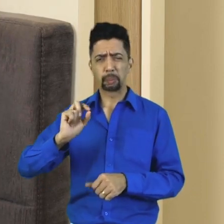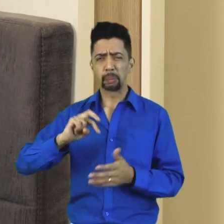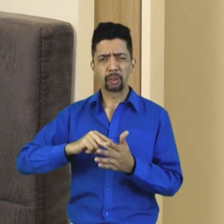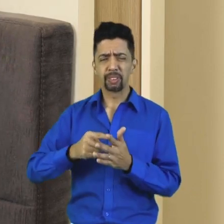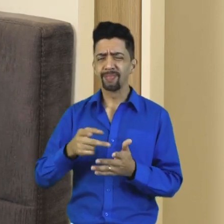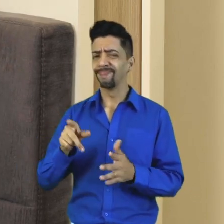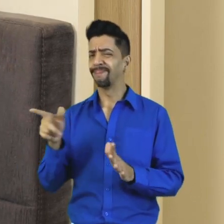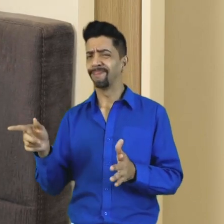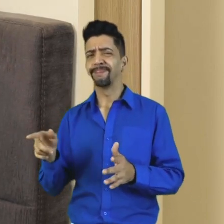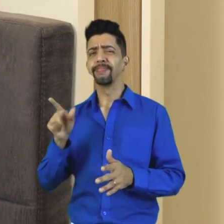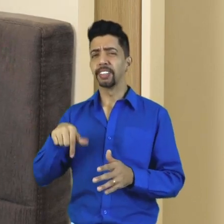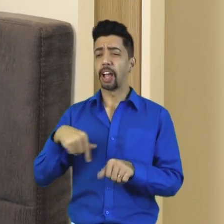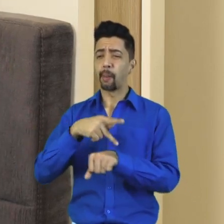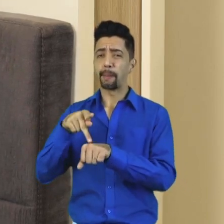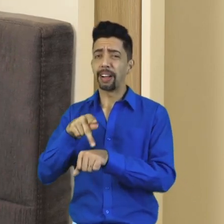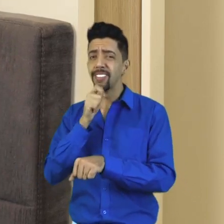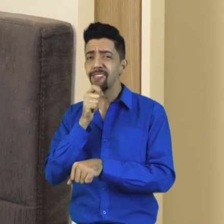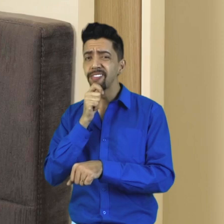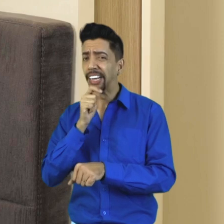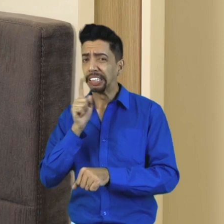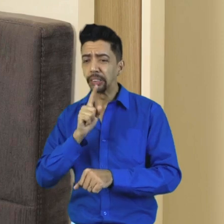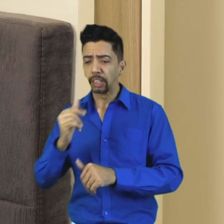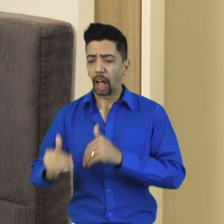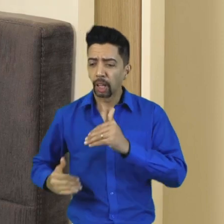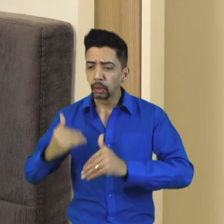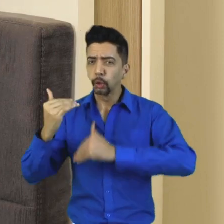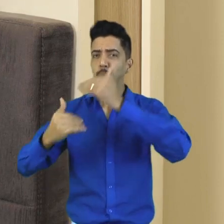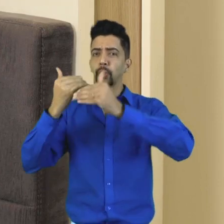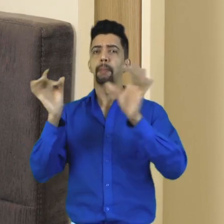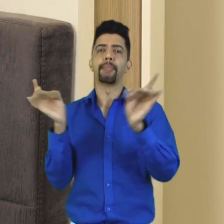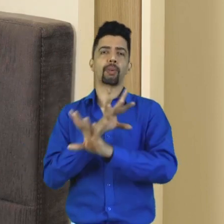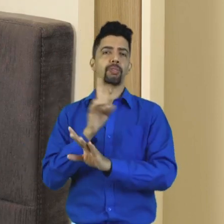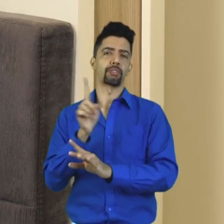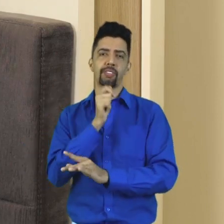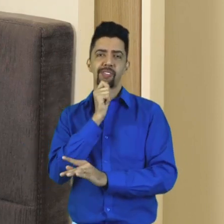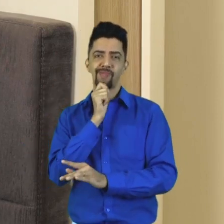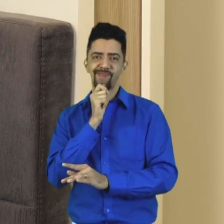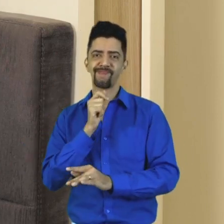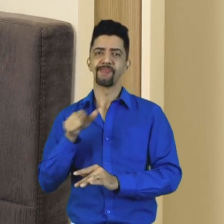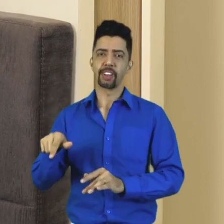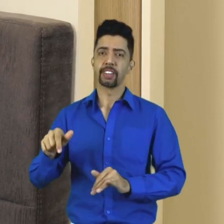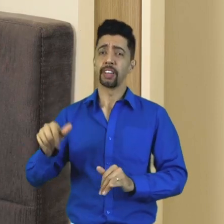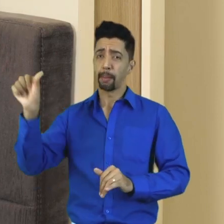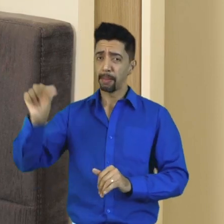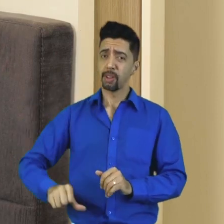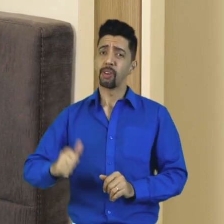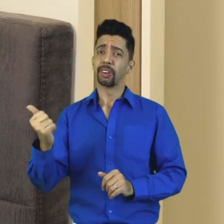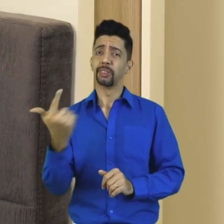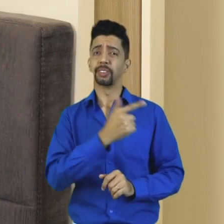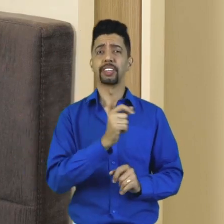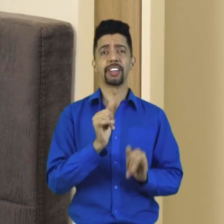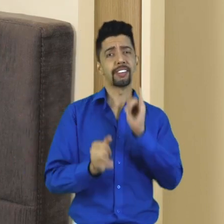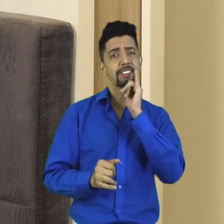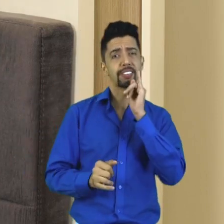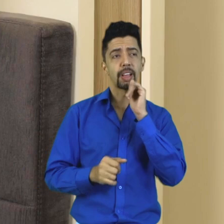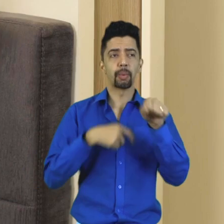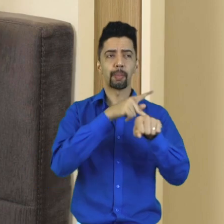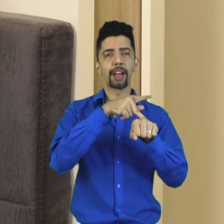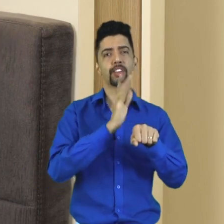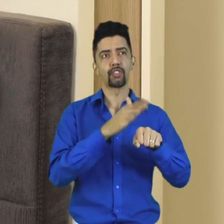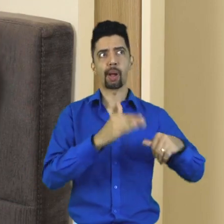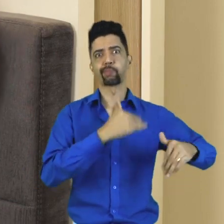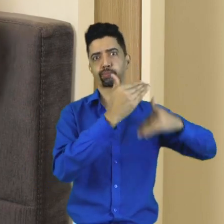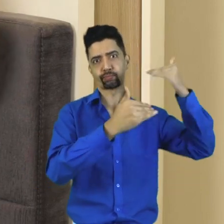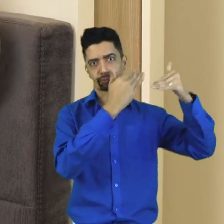desenvolvimento, sofre mais do que um país de primeiro mundo, que já está muito mais evoluído. Por exemplo, se você olhar os Estados